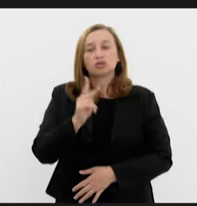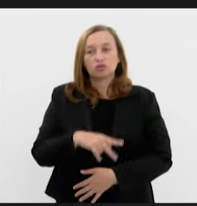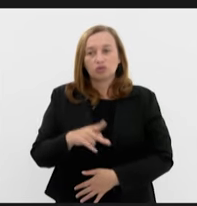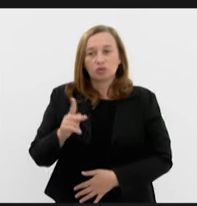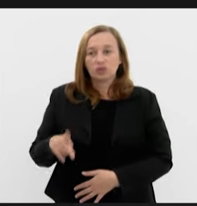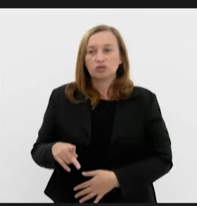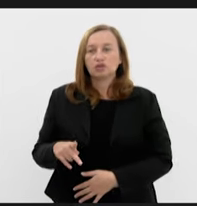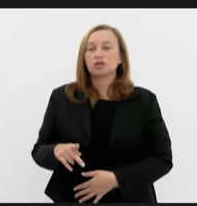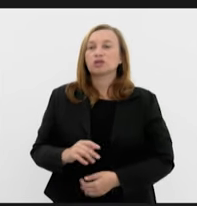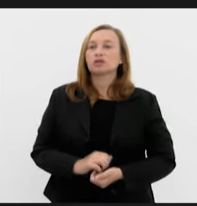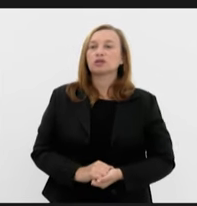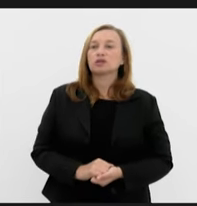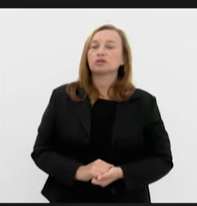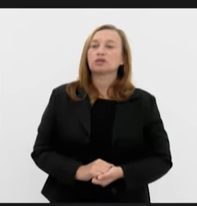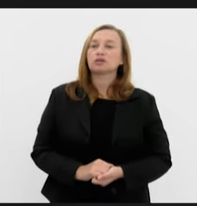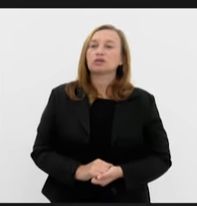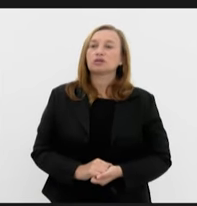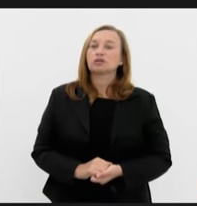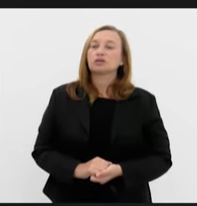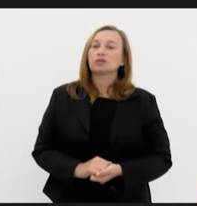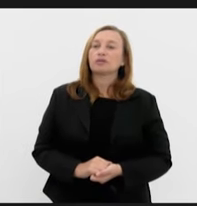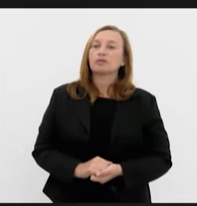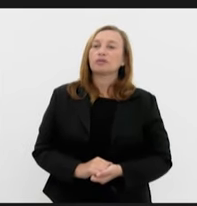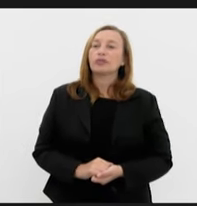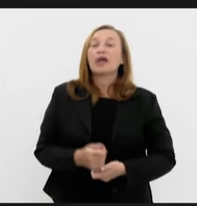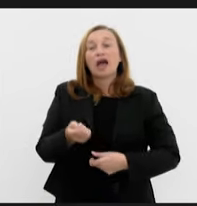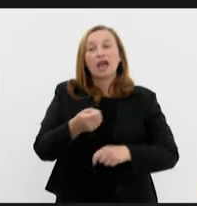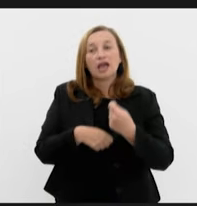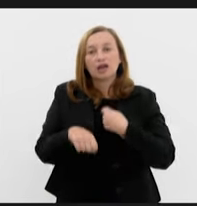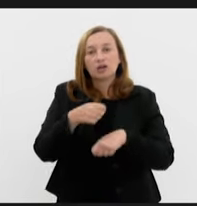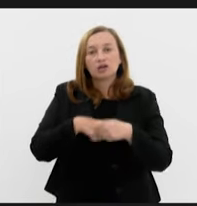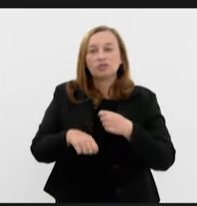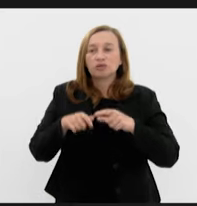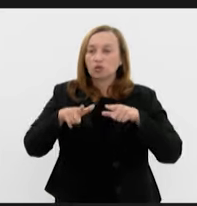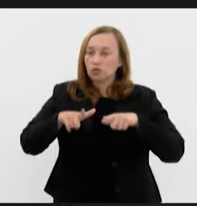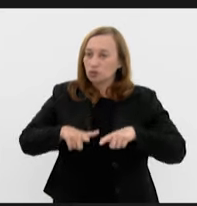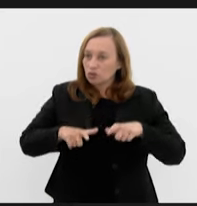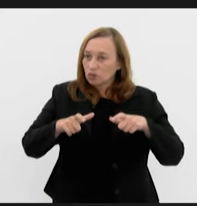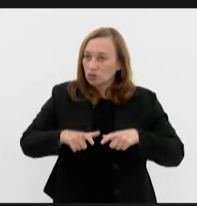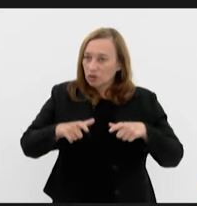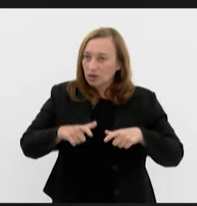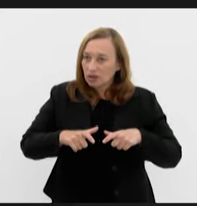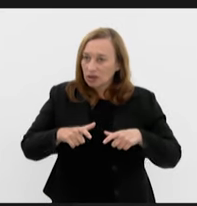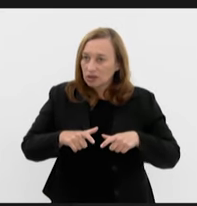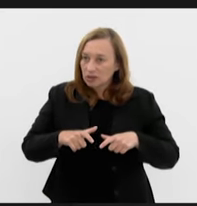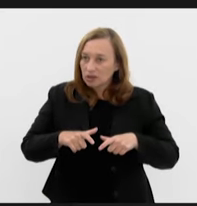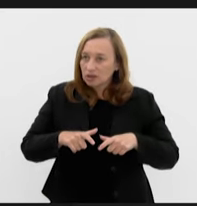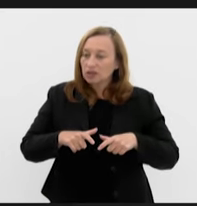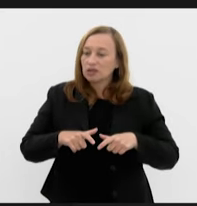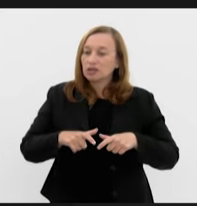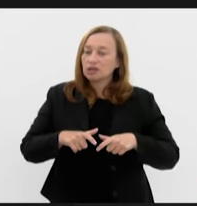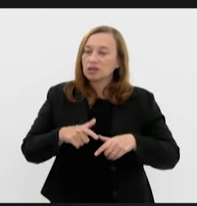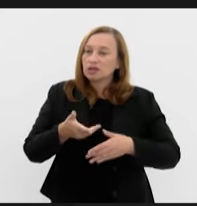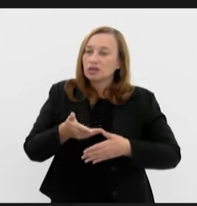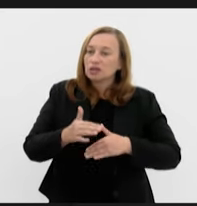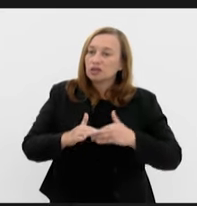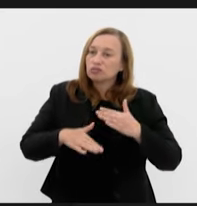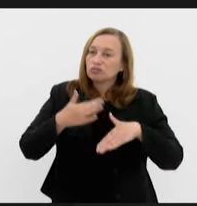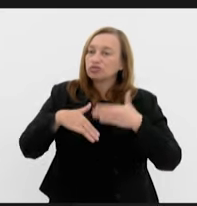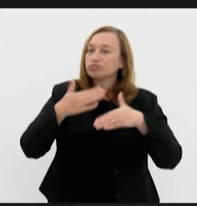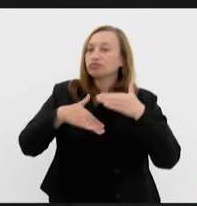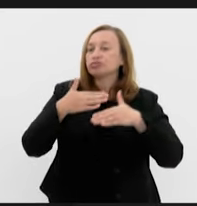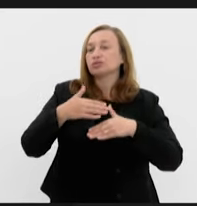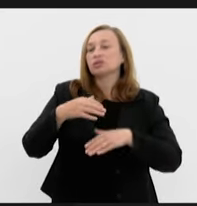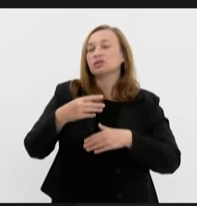professores e isso fez com que a economia local girasse dentro da própria cidade o aluno